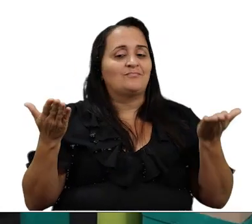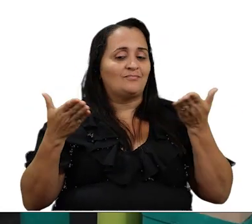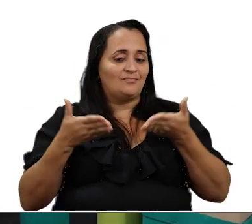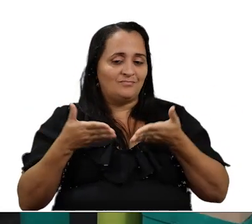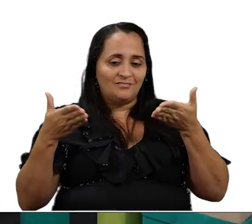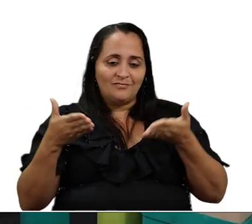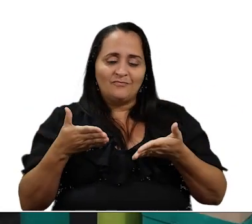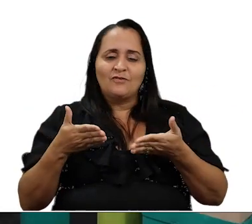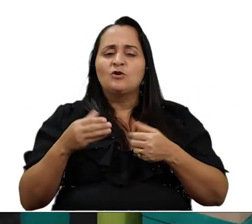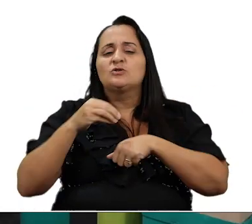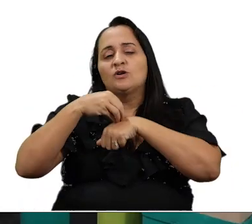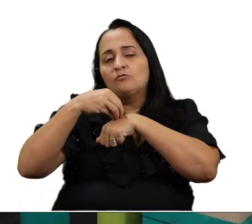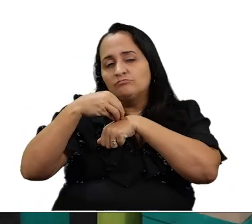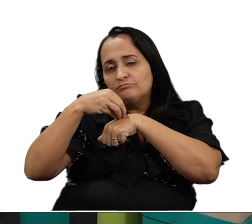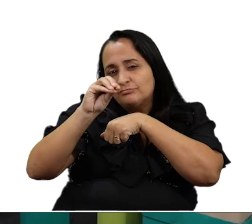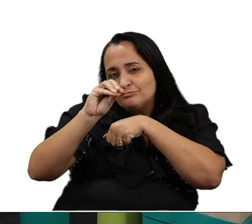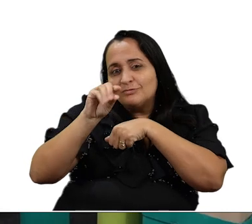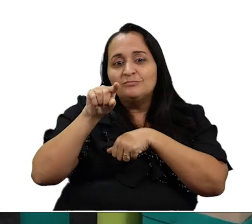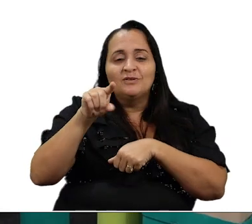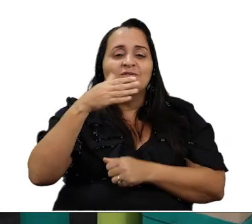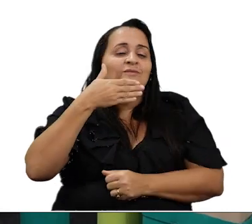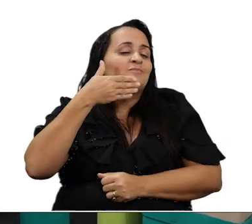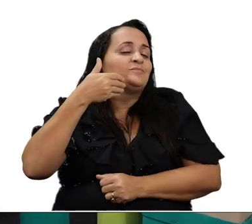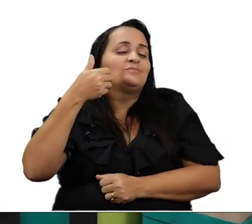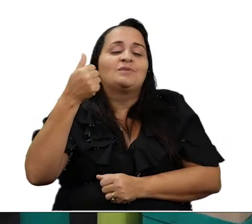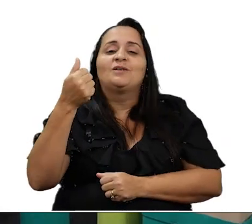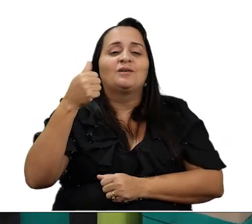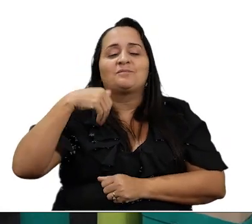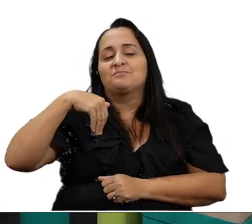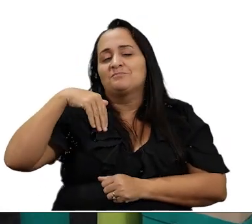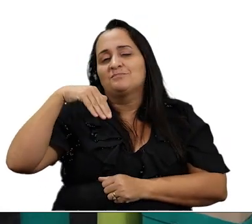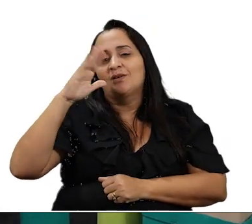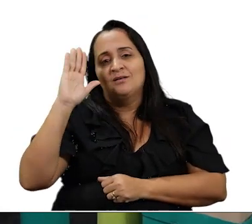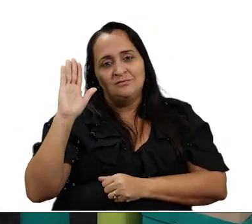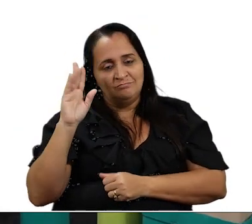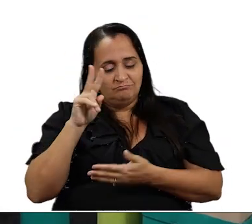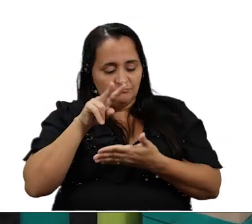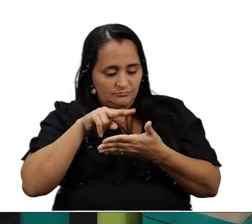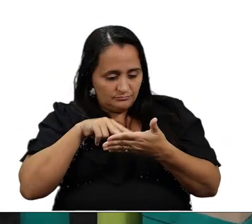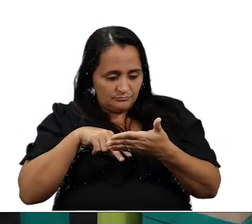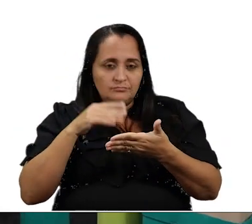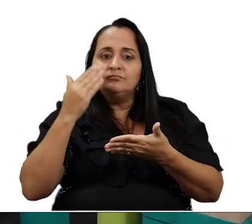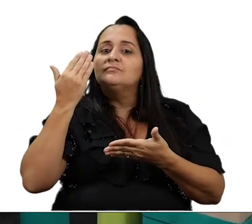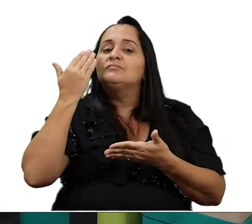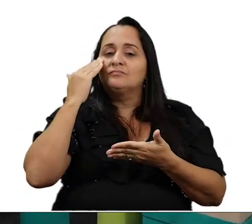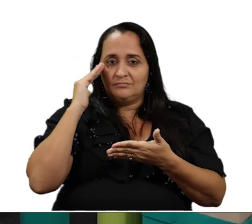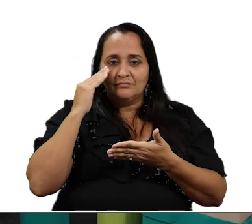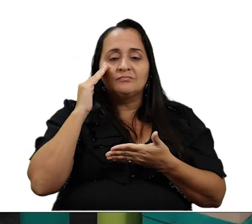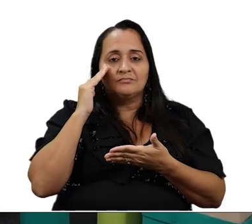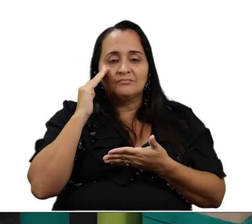aula é para dar dicas para que você melhore cada vez mais aquilo que você lê, entenda, compreenda e capte a